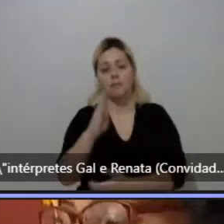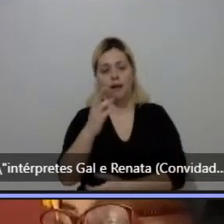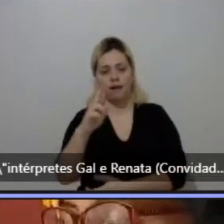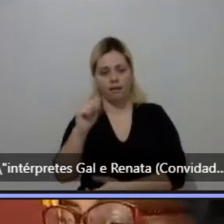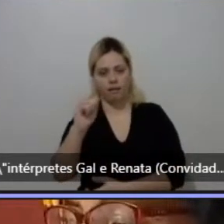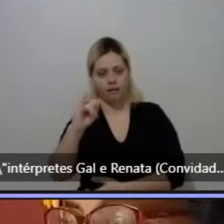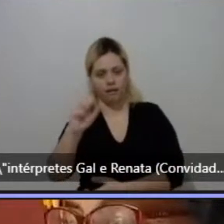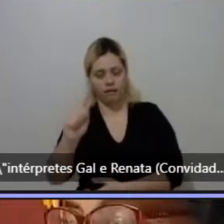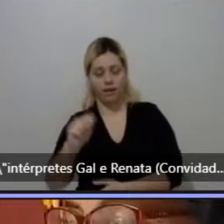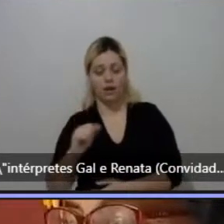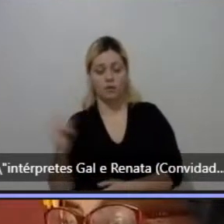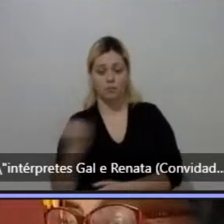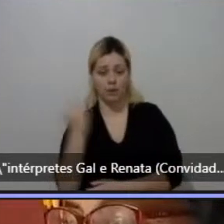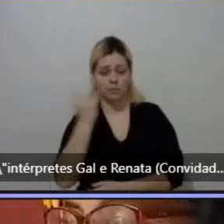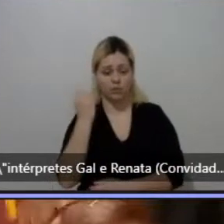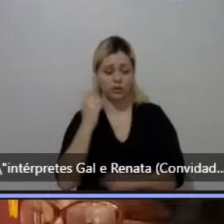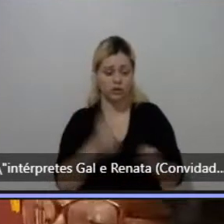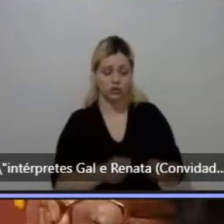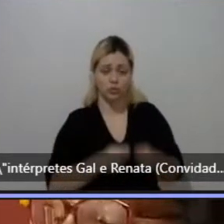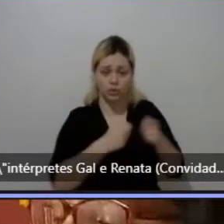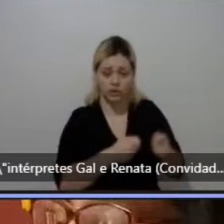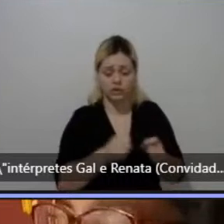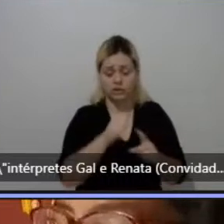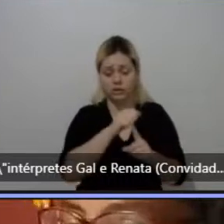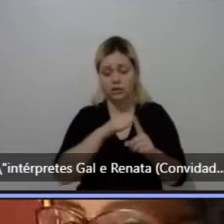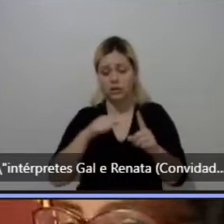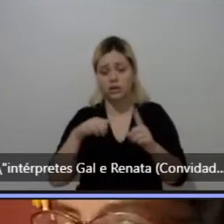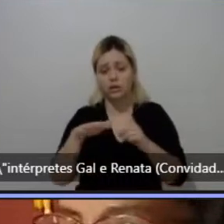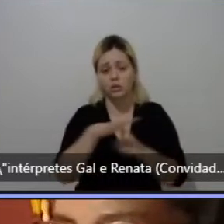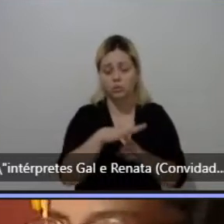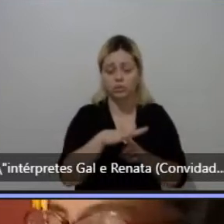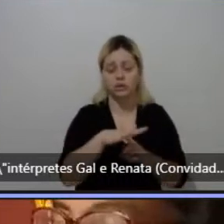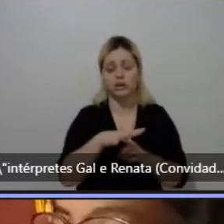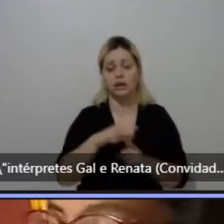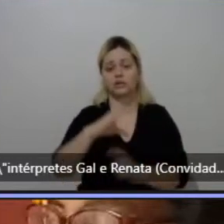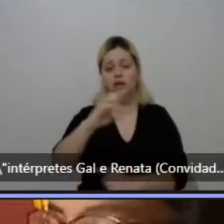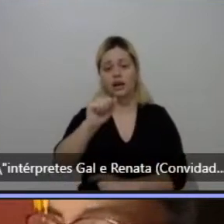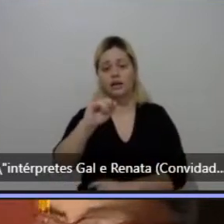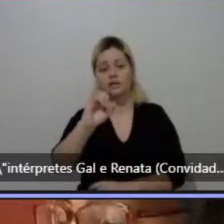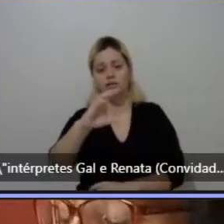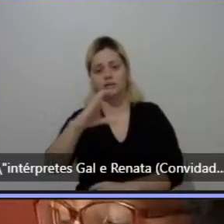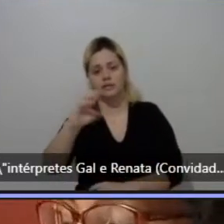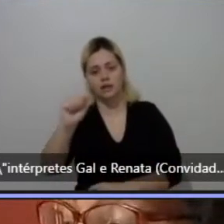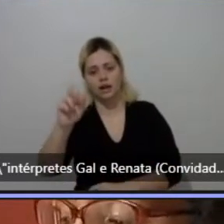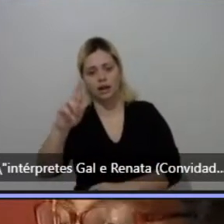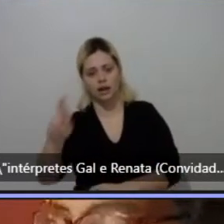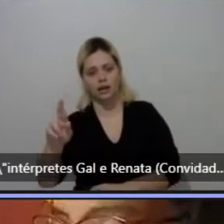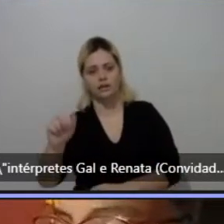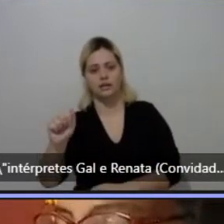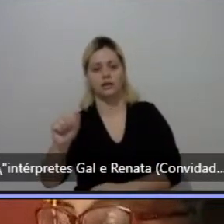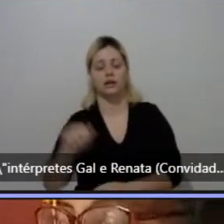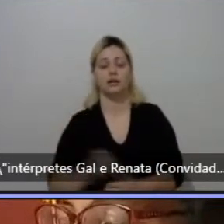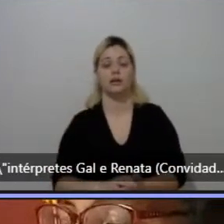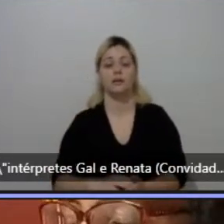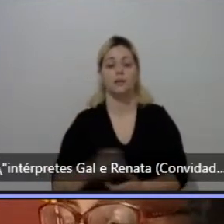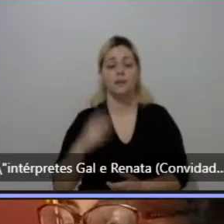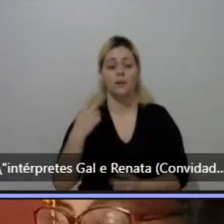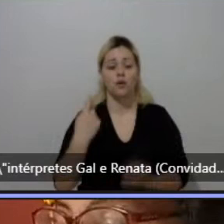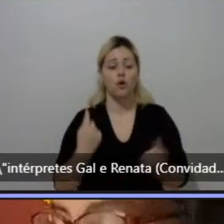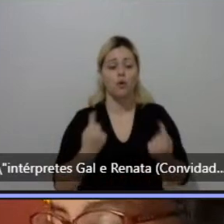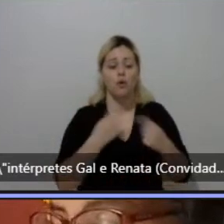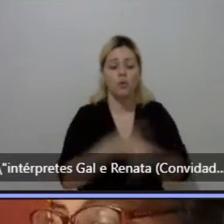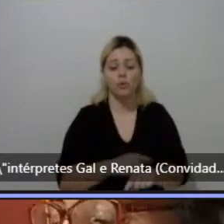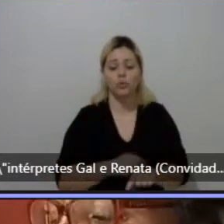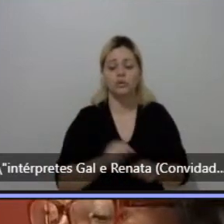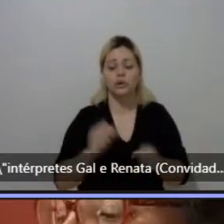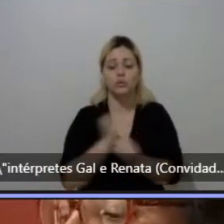como uma importante conquista das comunidades caiçaras de pescadores de Ilhabela contra a implantação de resortes e